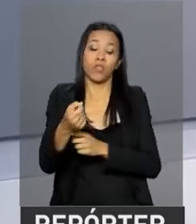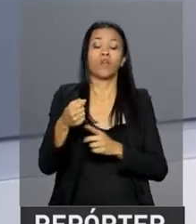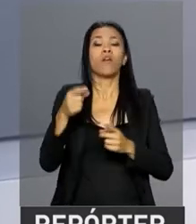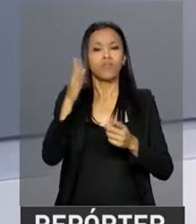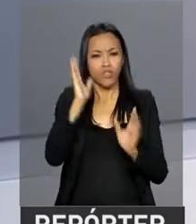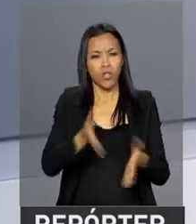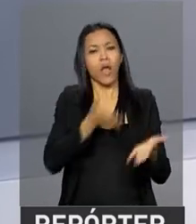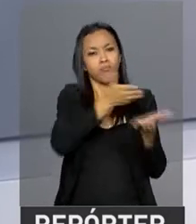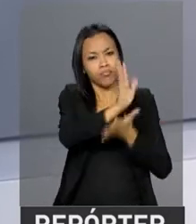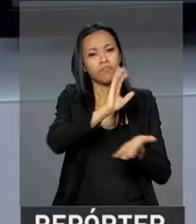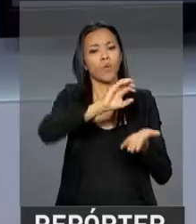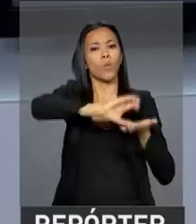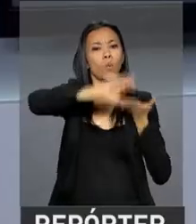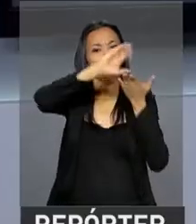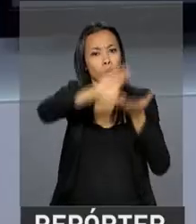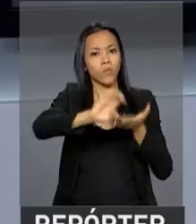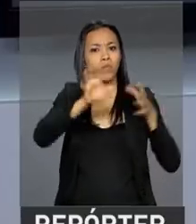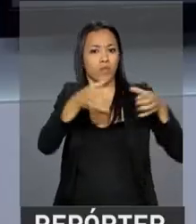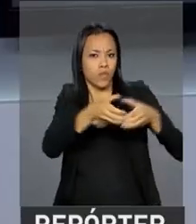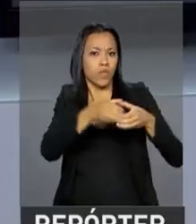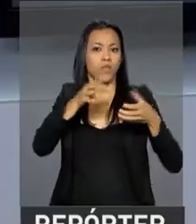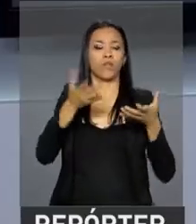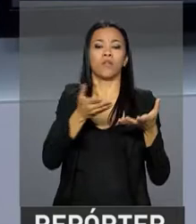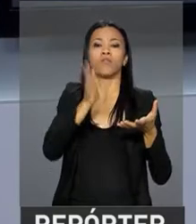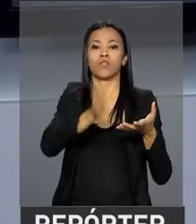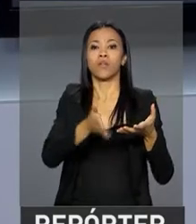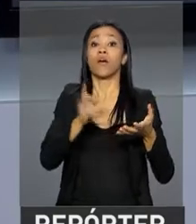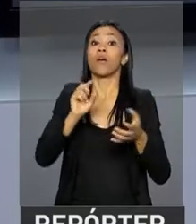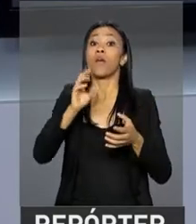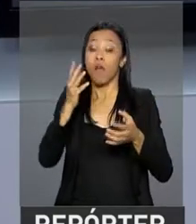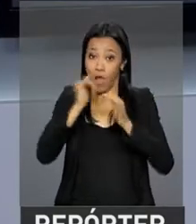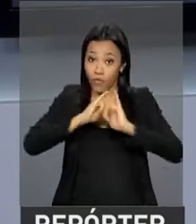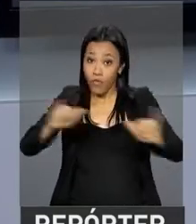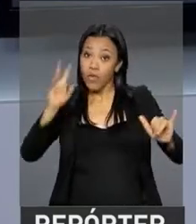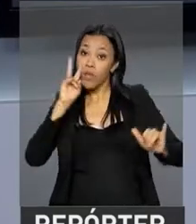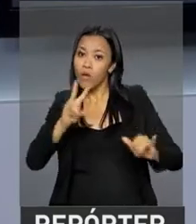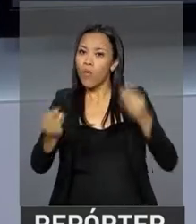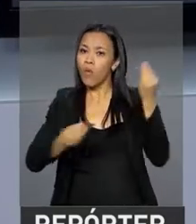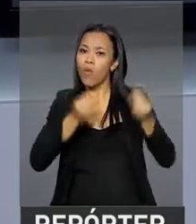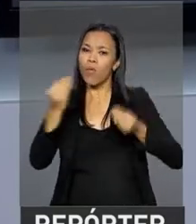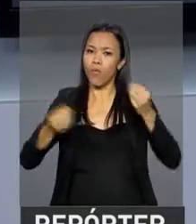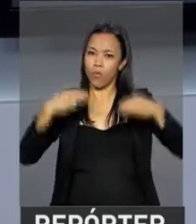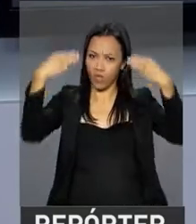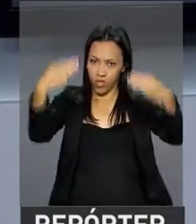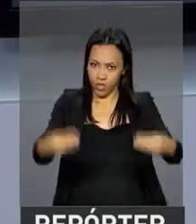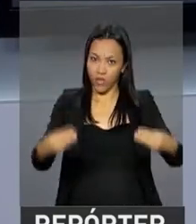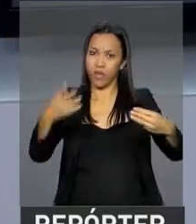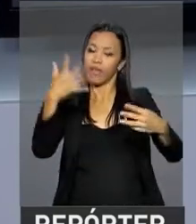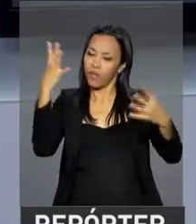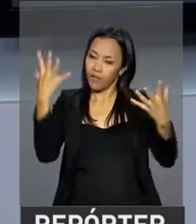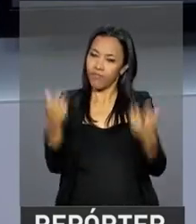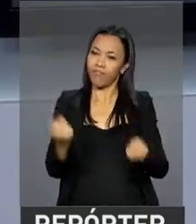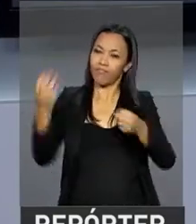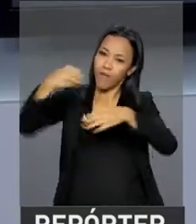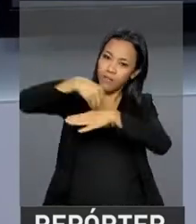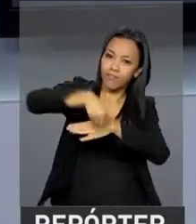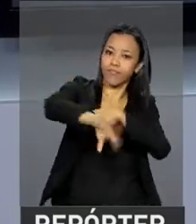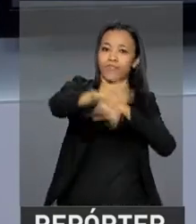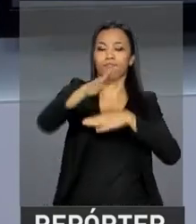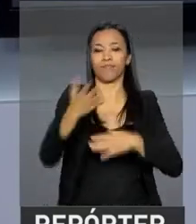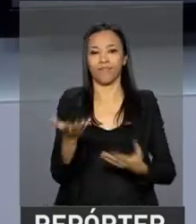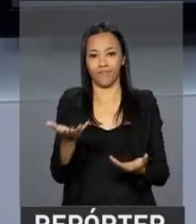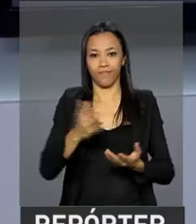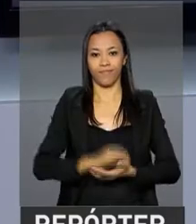Conselho Monetário Nacional. O repórter João Pedro Neto acompanhou esse anúncio no Ministério da Fazenda e de lá traz ao vivo os detalhes para a gente.